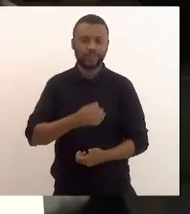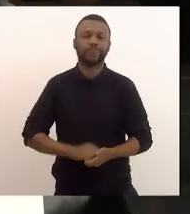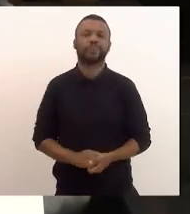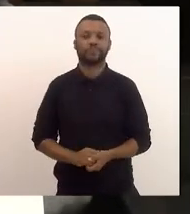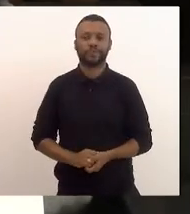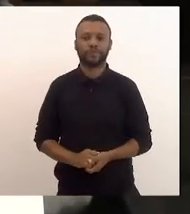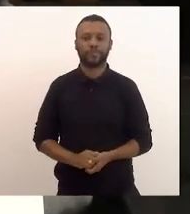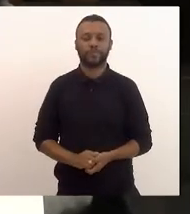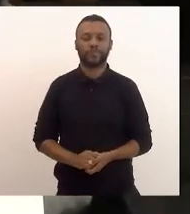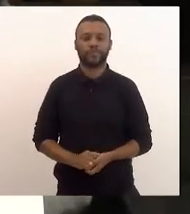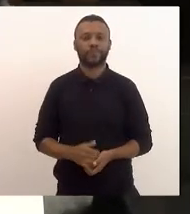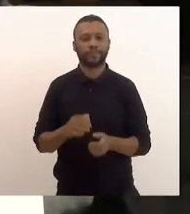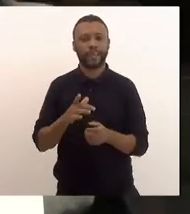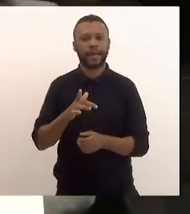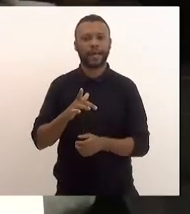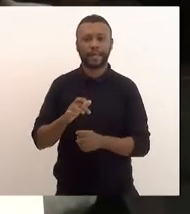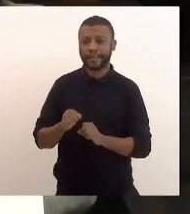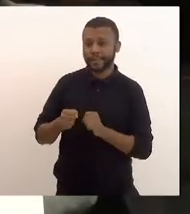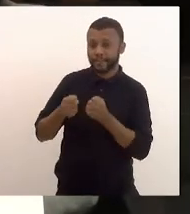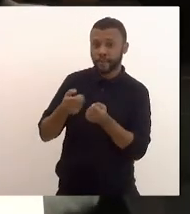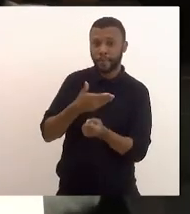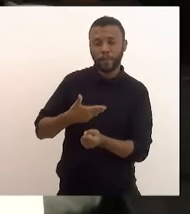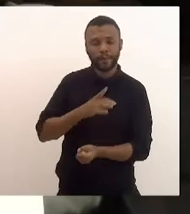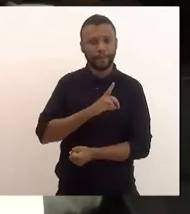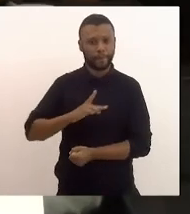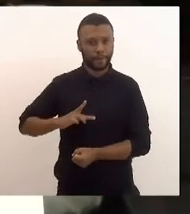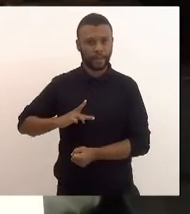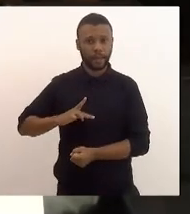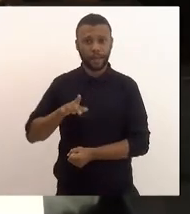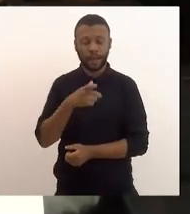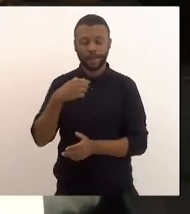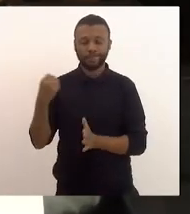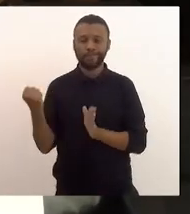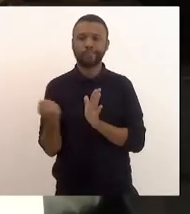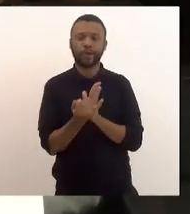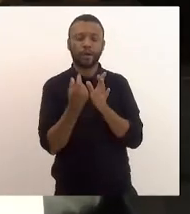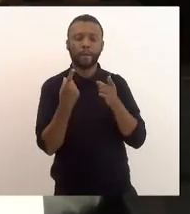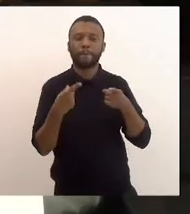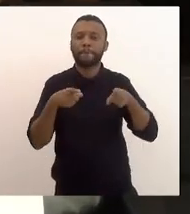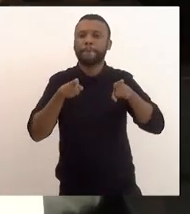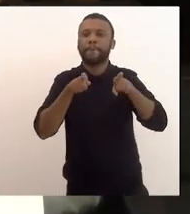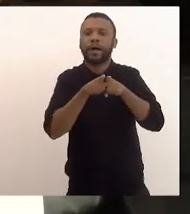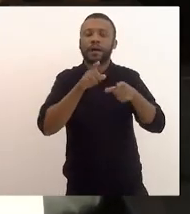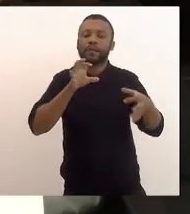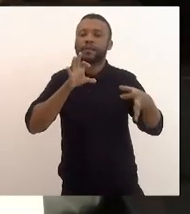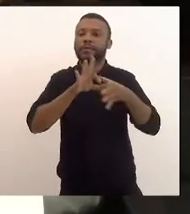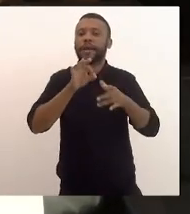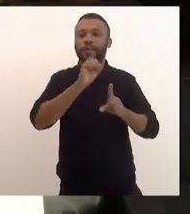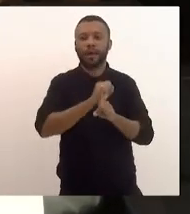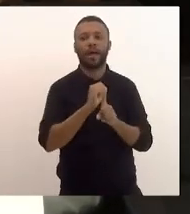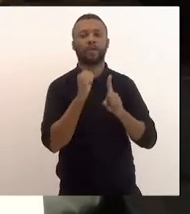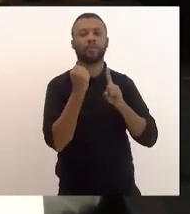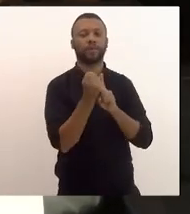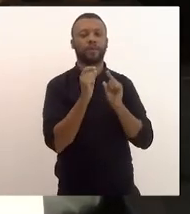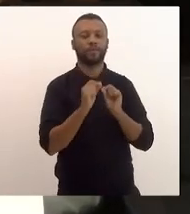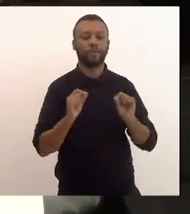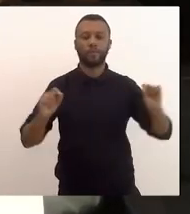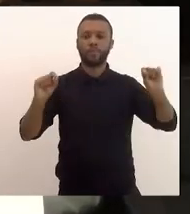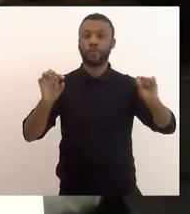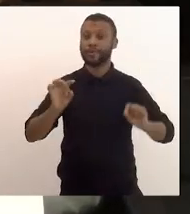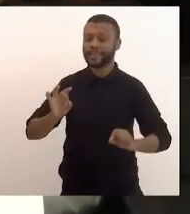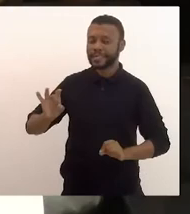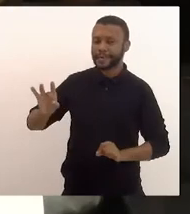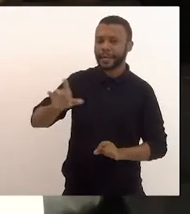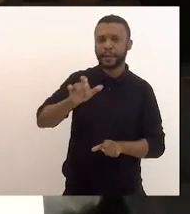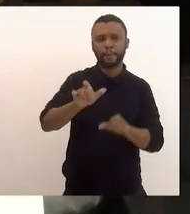e a Defensoria Pública ela é um patrimônio da sociedade do Estado do Rio de Janeiro de cada cidadão e